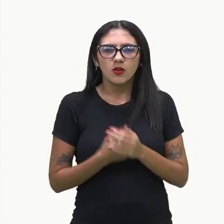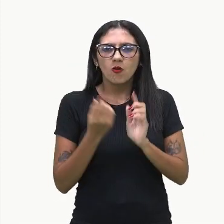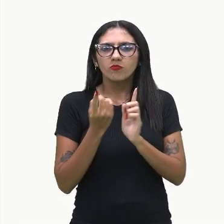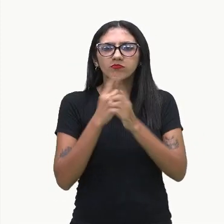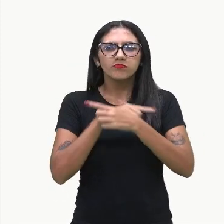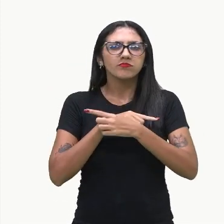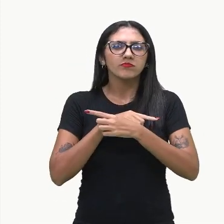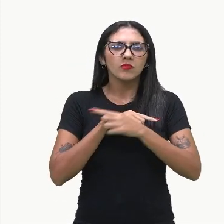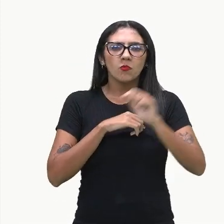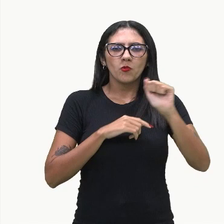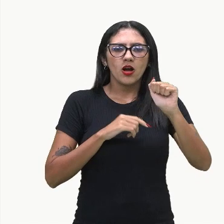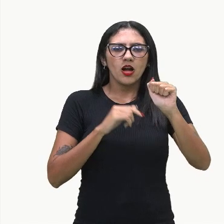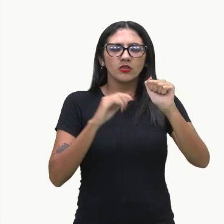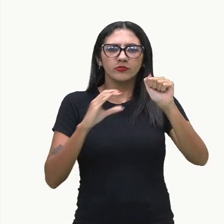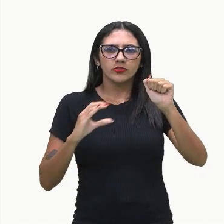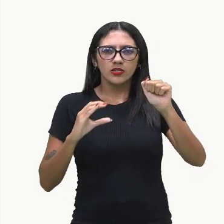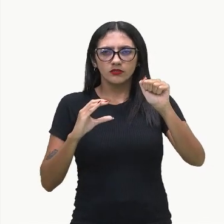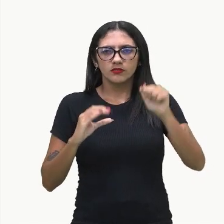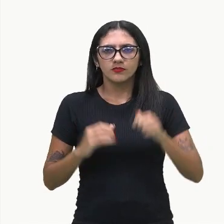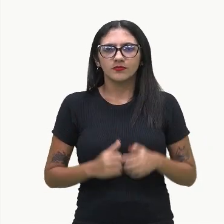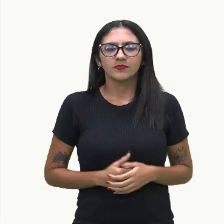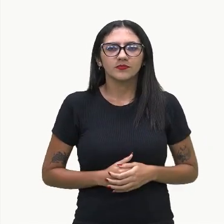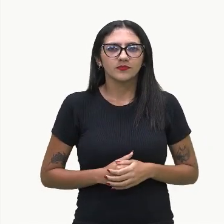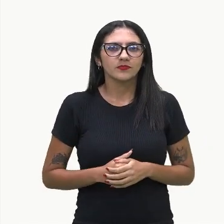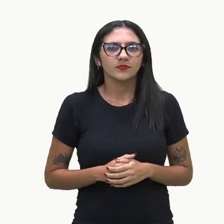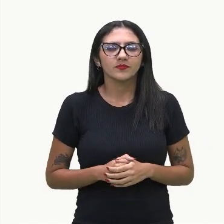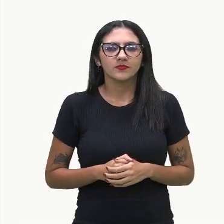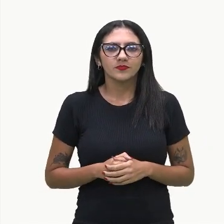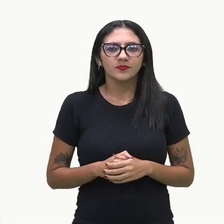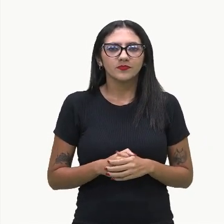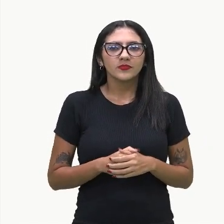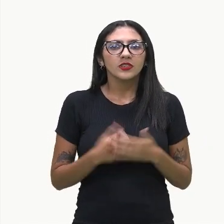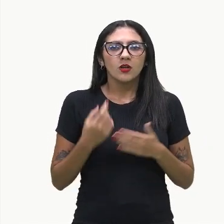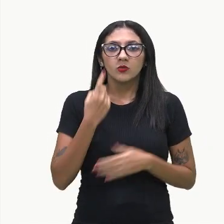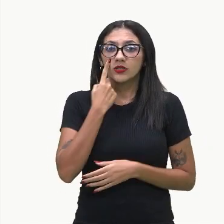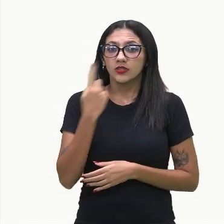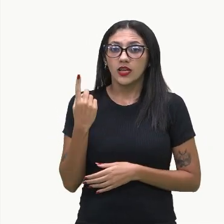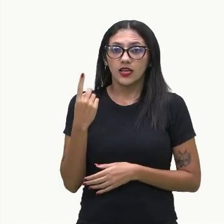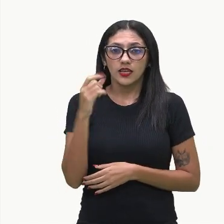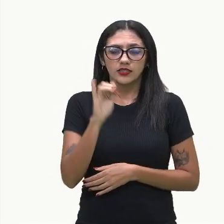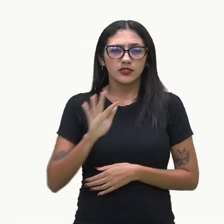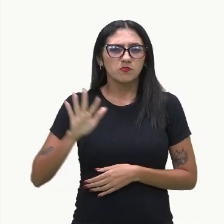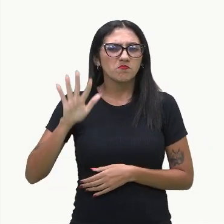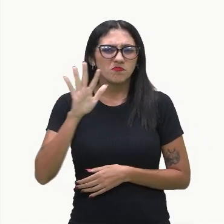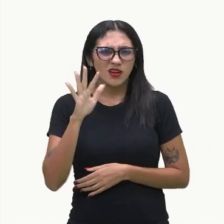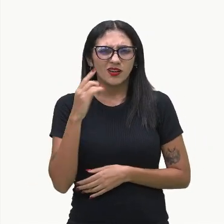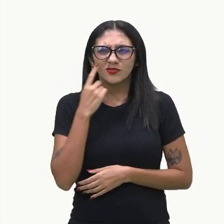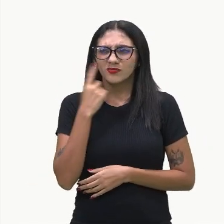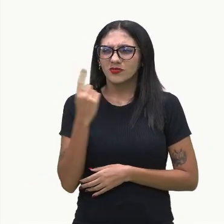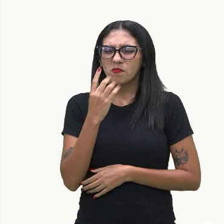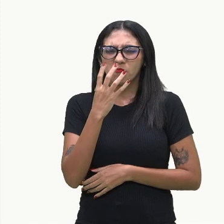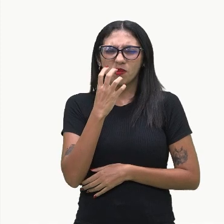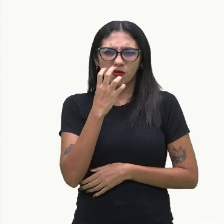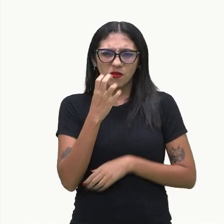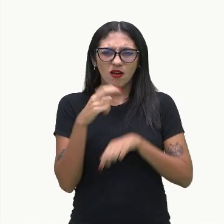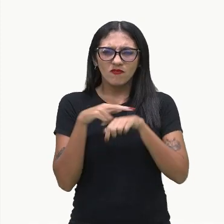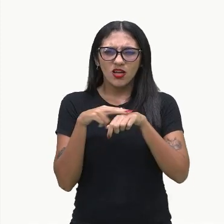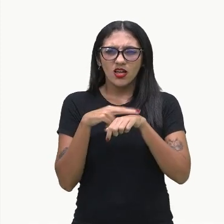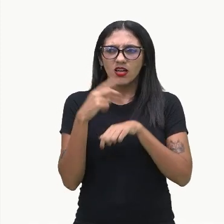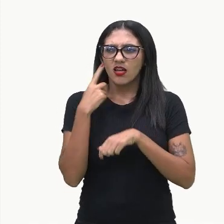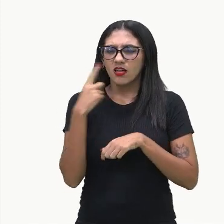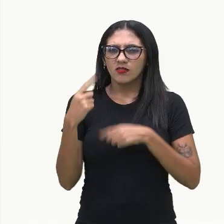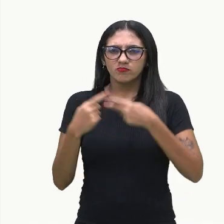C. Tranquilo? Então, aí nessa nossa imagem, a gente já consegue visualizar que há